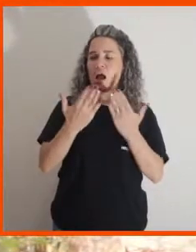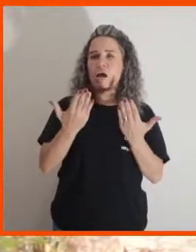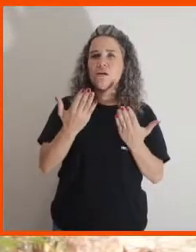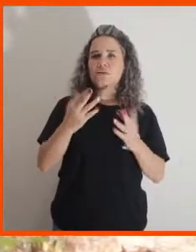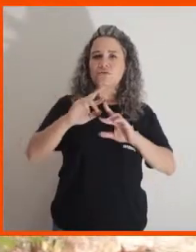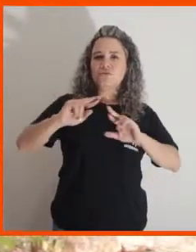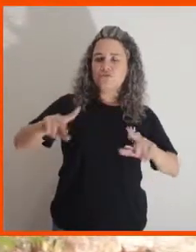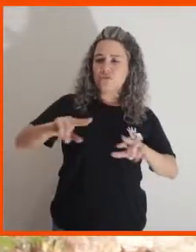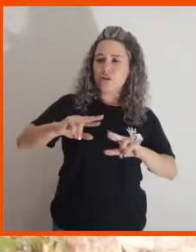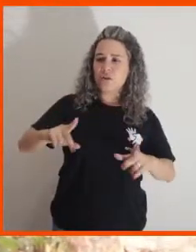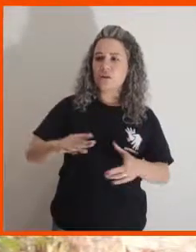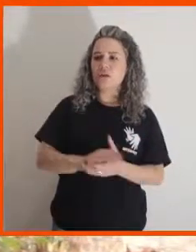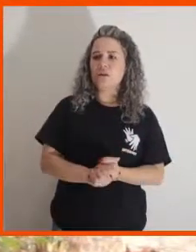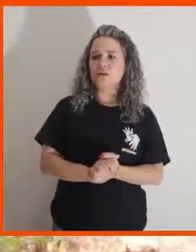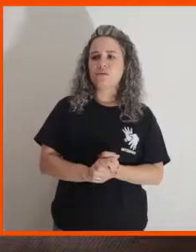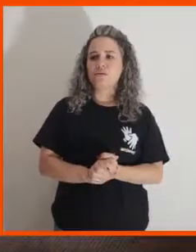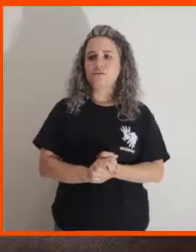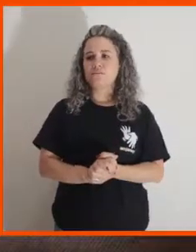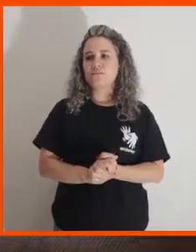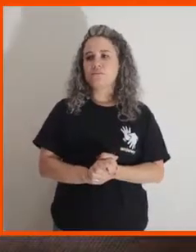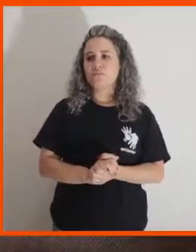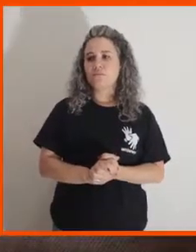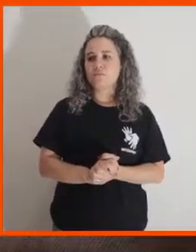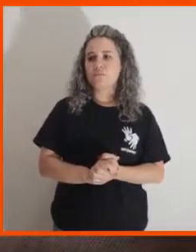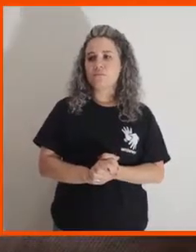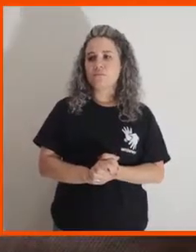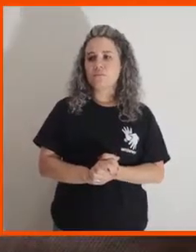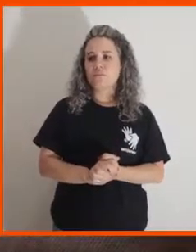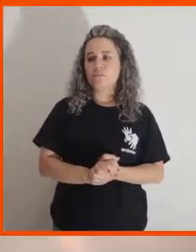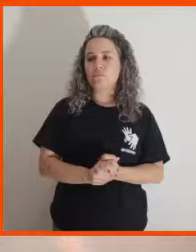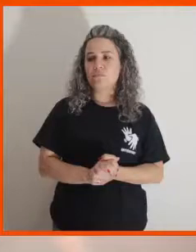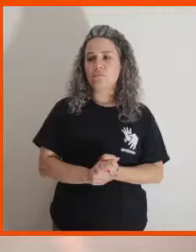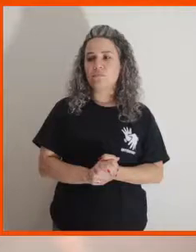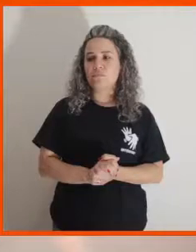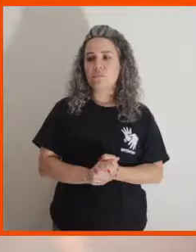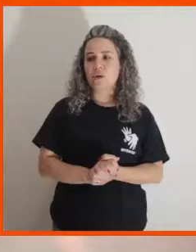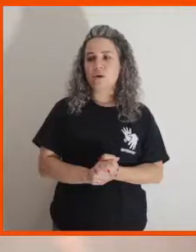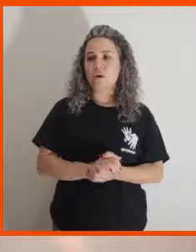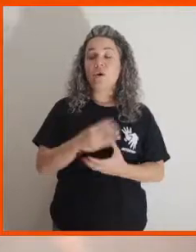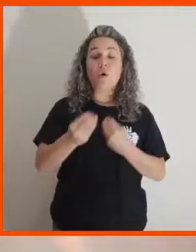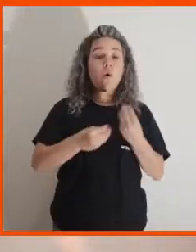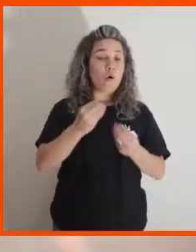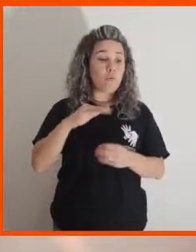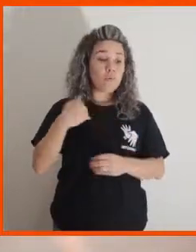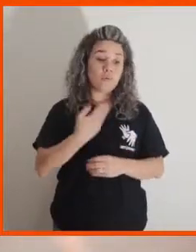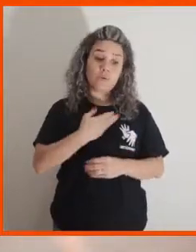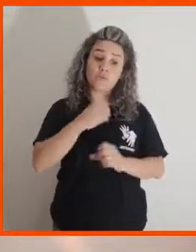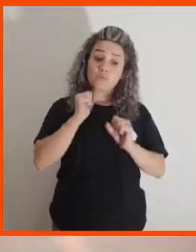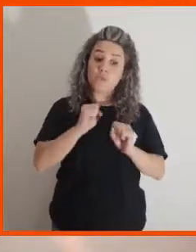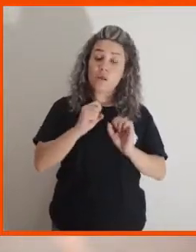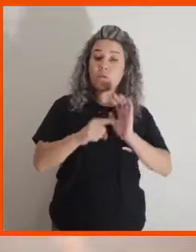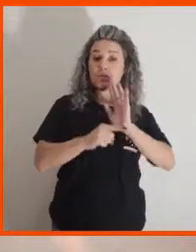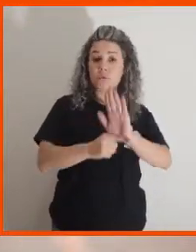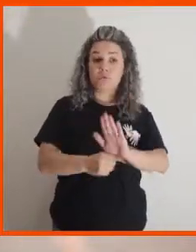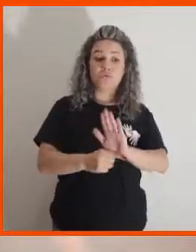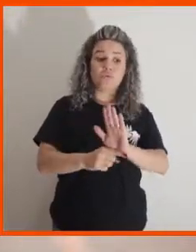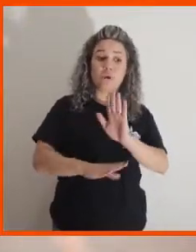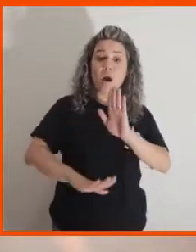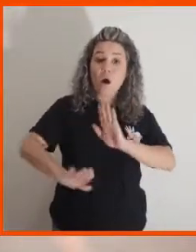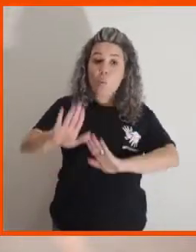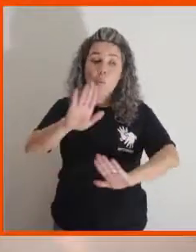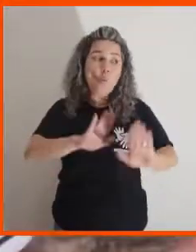batido. Nossa, se eu vou voltar lá antigamente, muita diferença. O que podemos fazer para preservar o bairro? Podemos cuidar